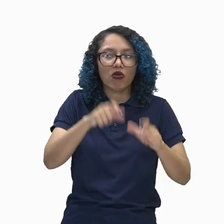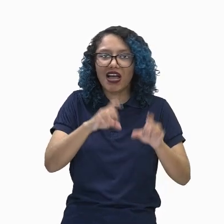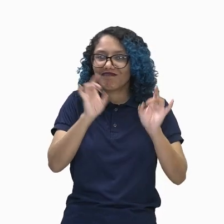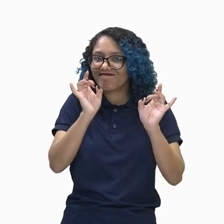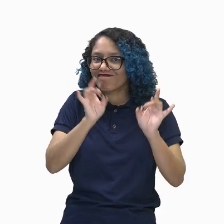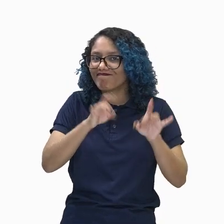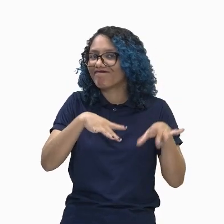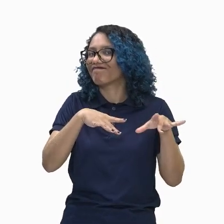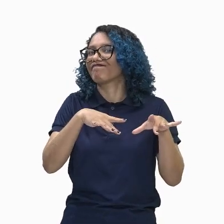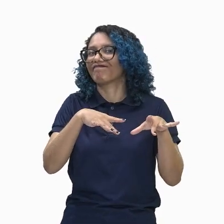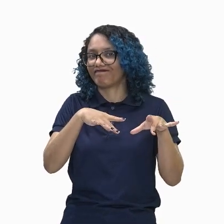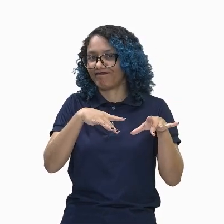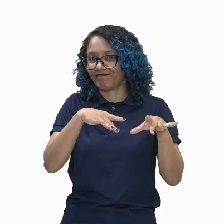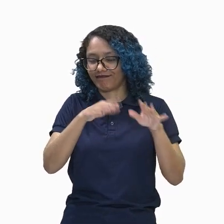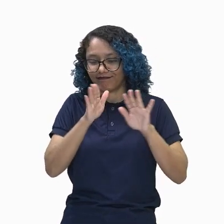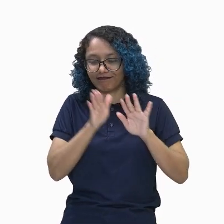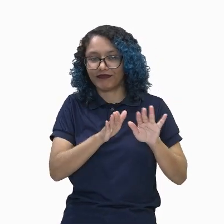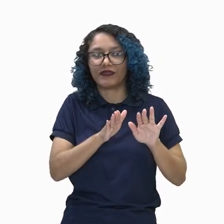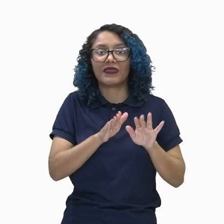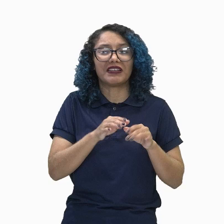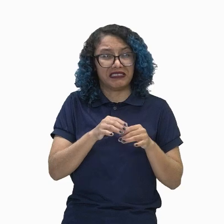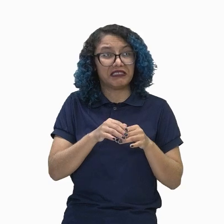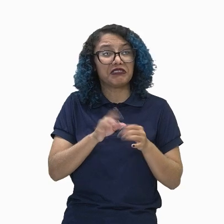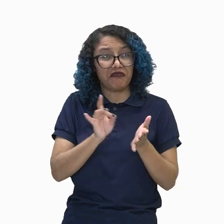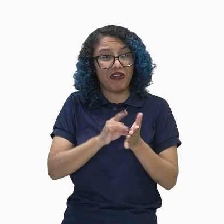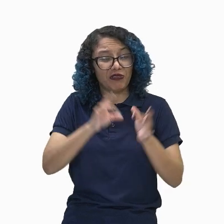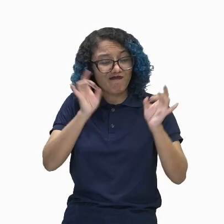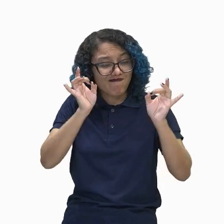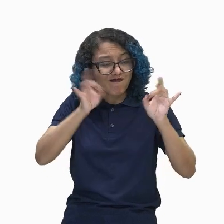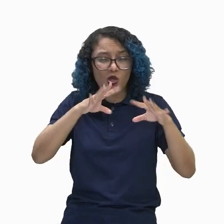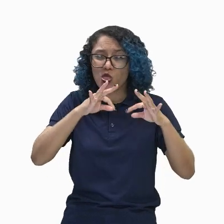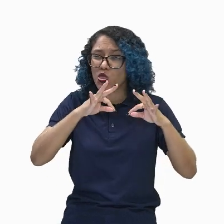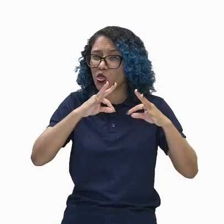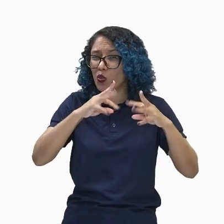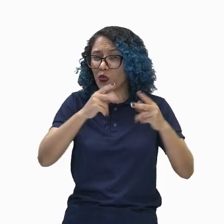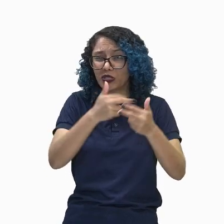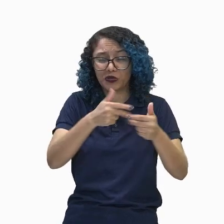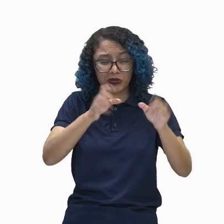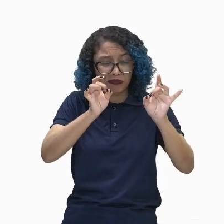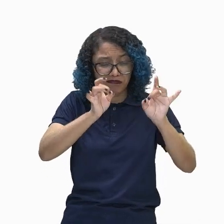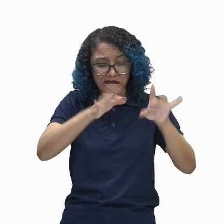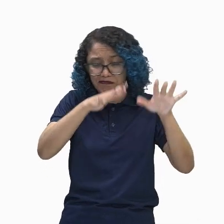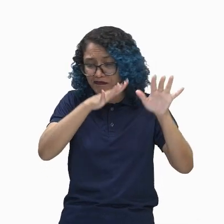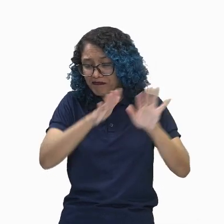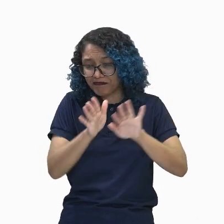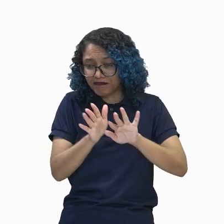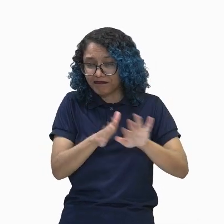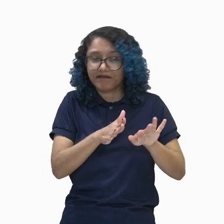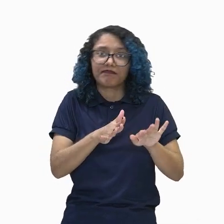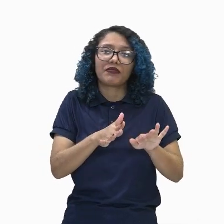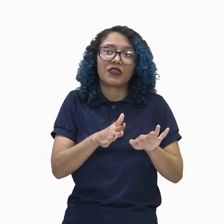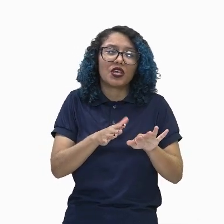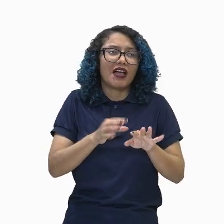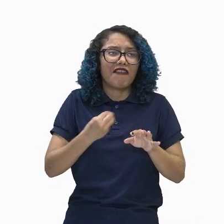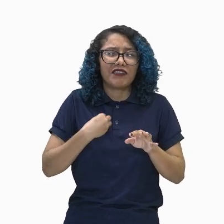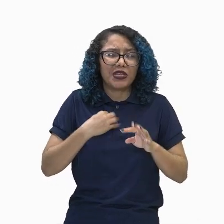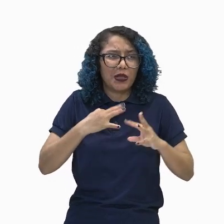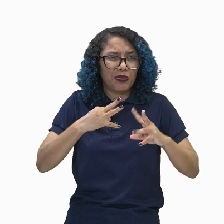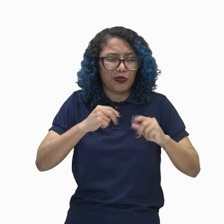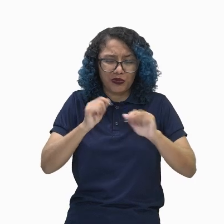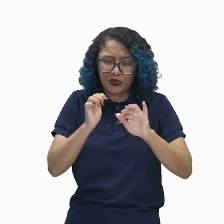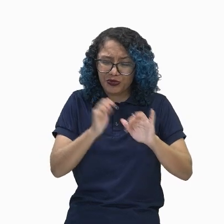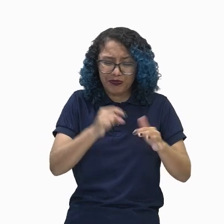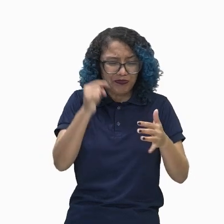abandonar. Vocês imaginem aí, abandonar, deixar tudo para trás, uma vida inteira ali,